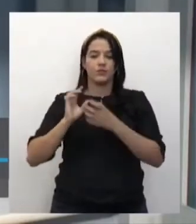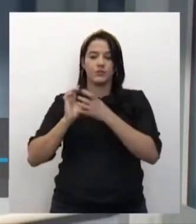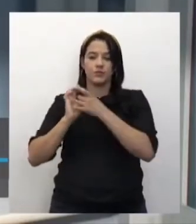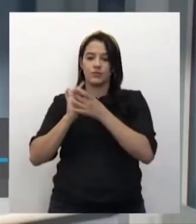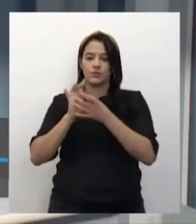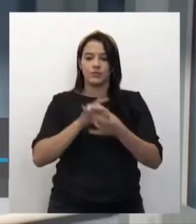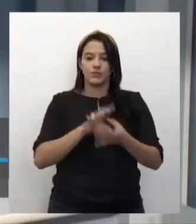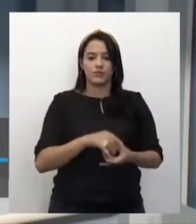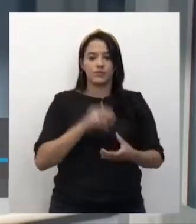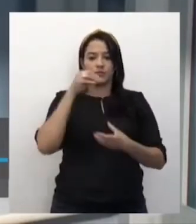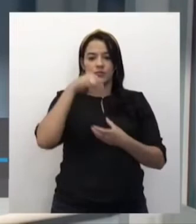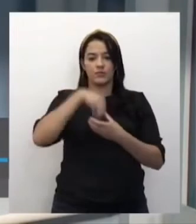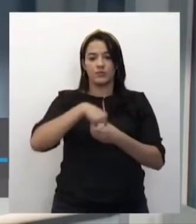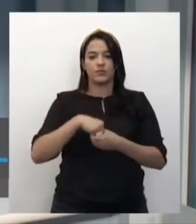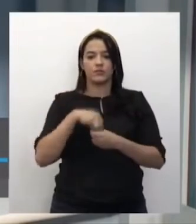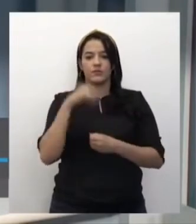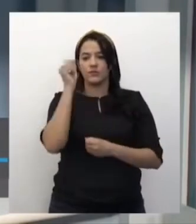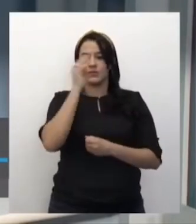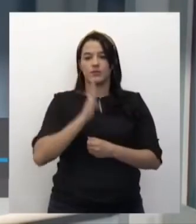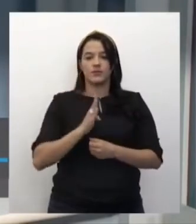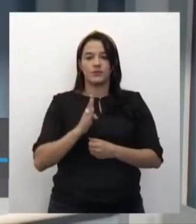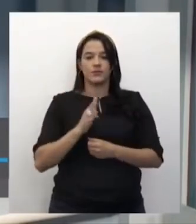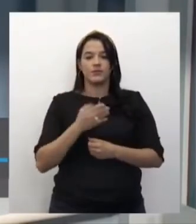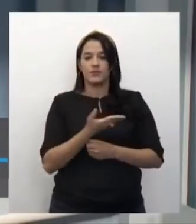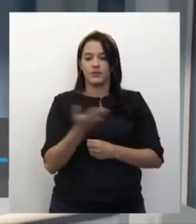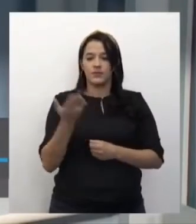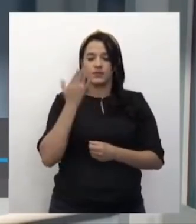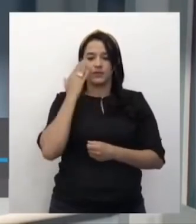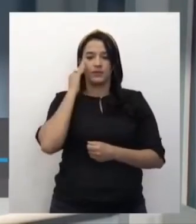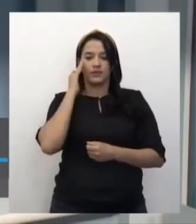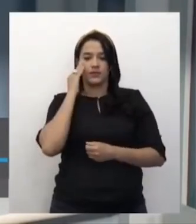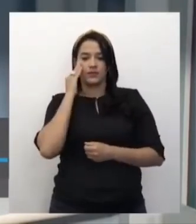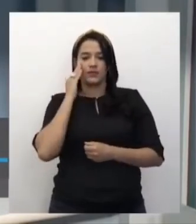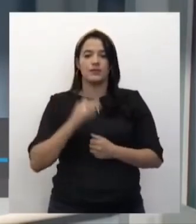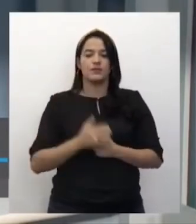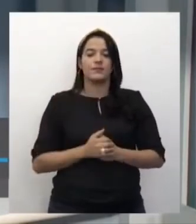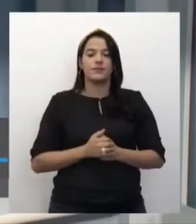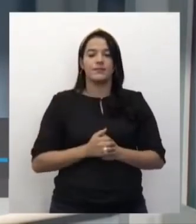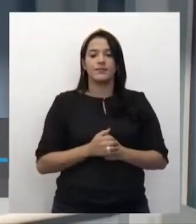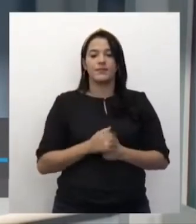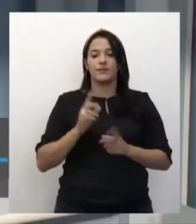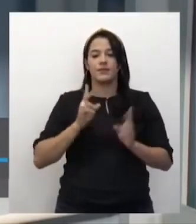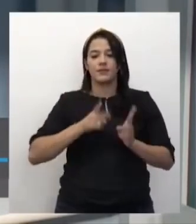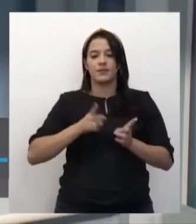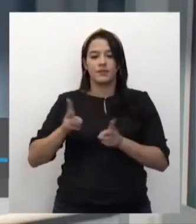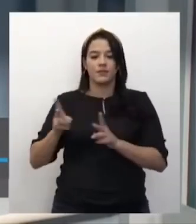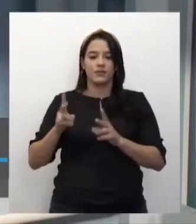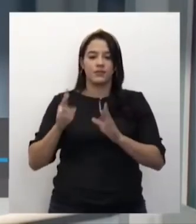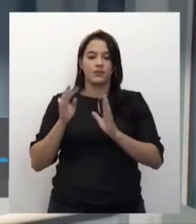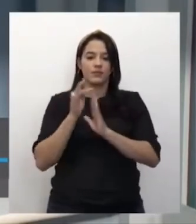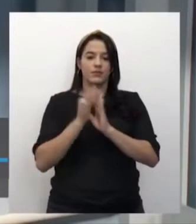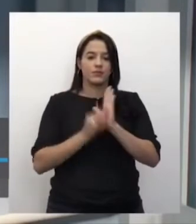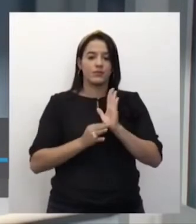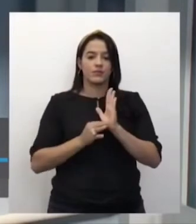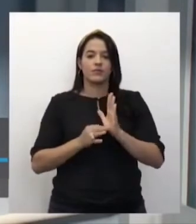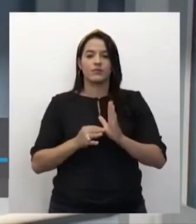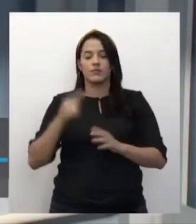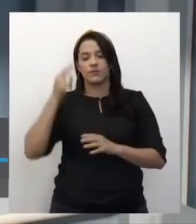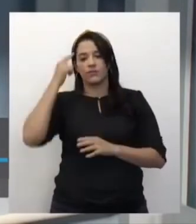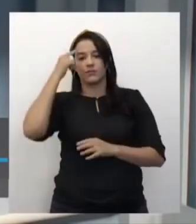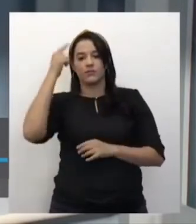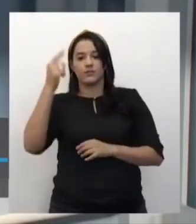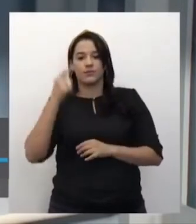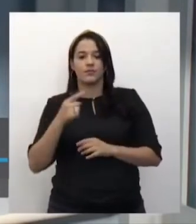contexto dentro do Brasil, se faz entender, né? Porque dentro do contexto está adequado, tá bom? Pensando sempre nessa